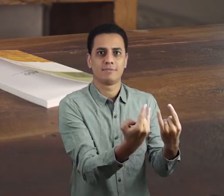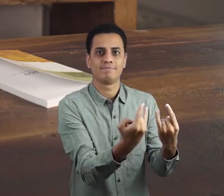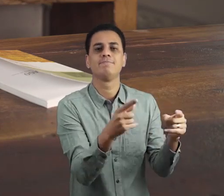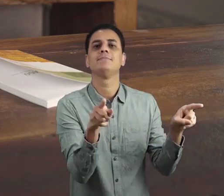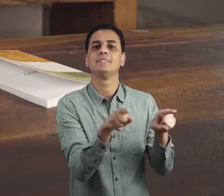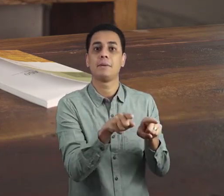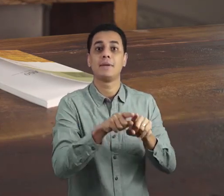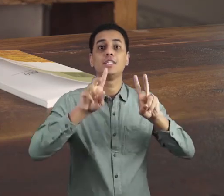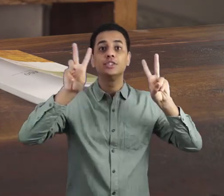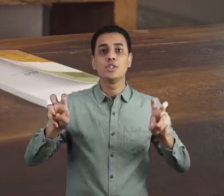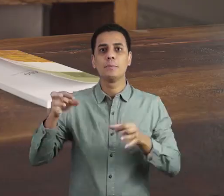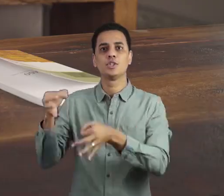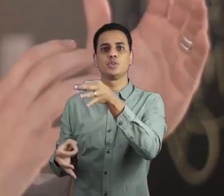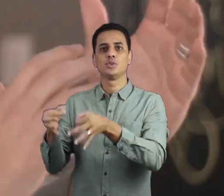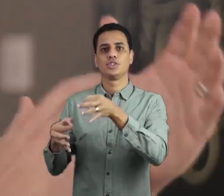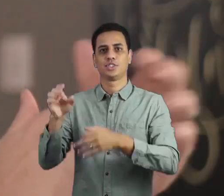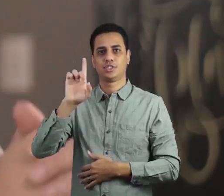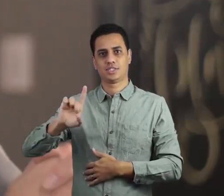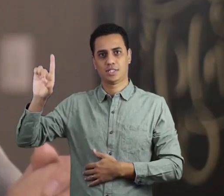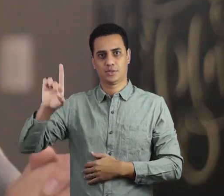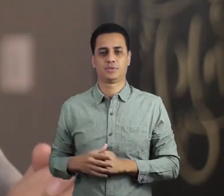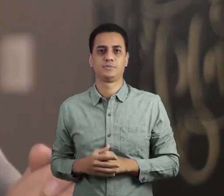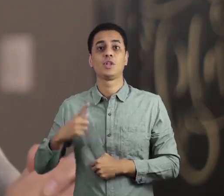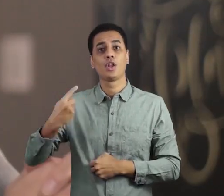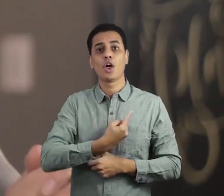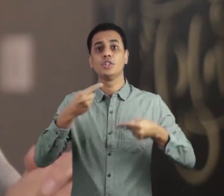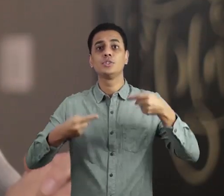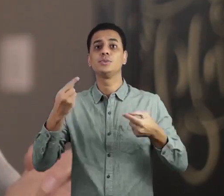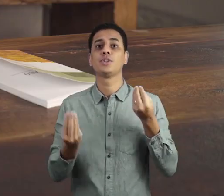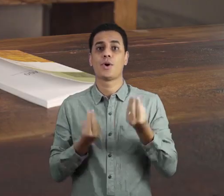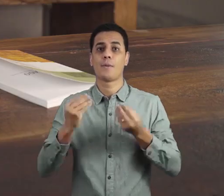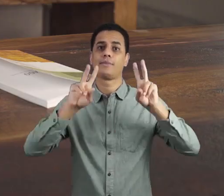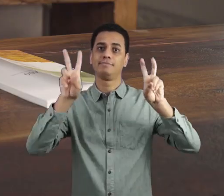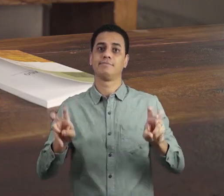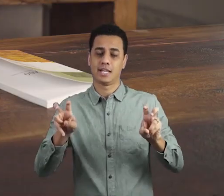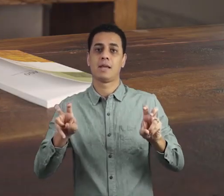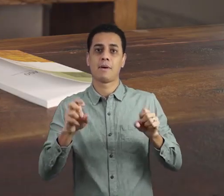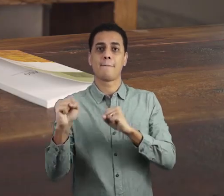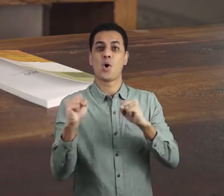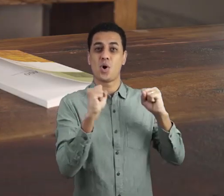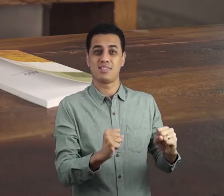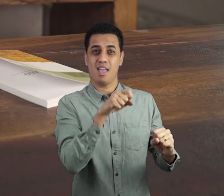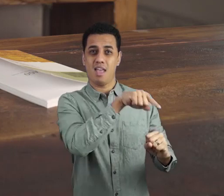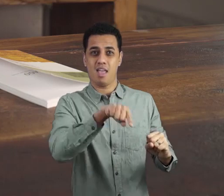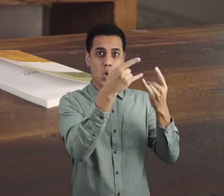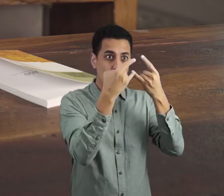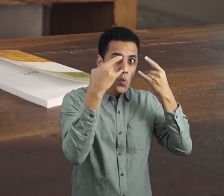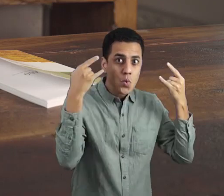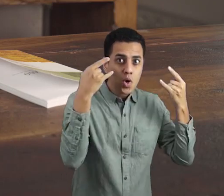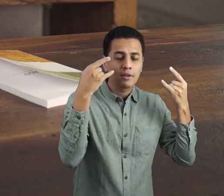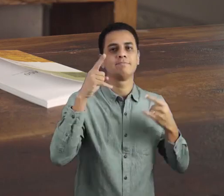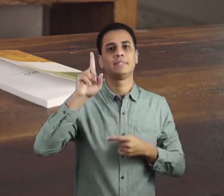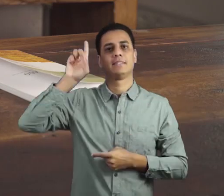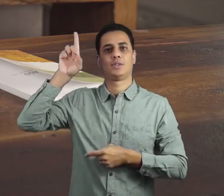vamos falar sobre a justiça de Deus hoje. Então, o nosso foco hoje é o poder da ganância e a justiça divina. Eu quero ler com